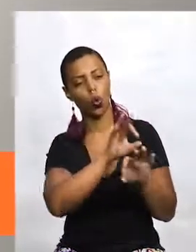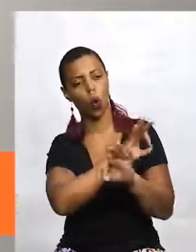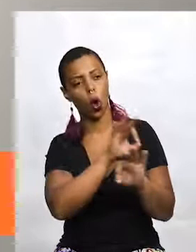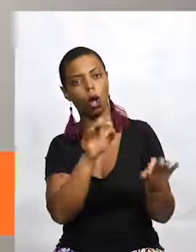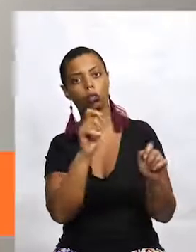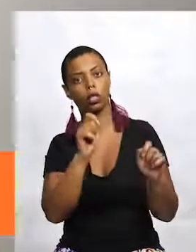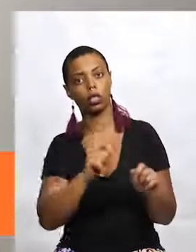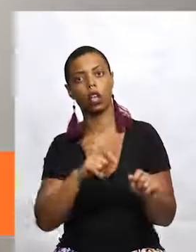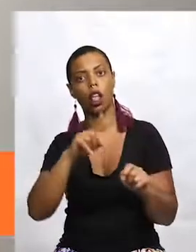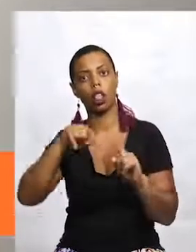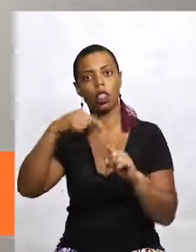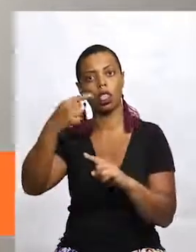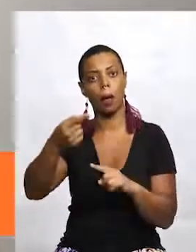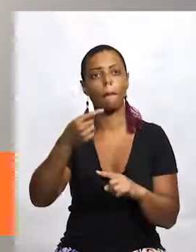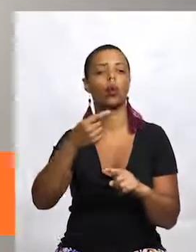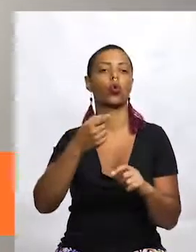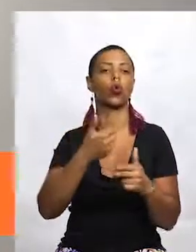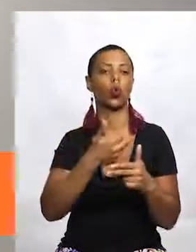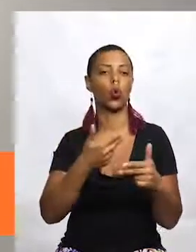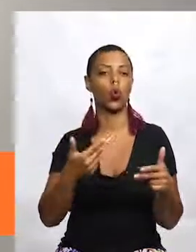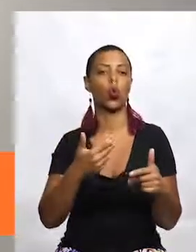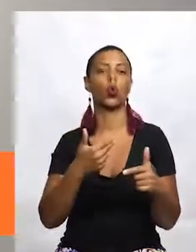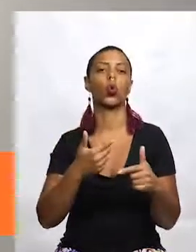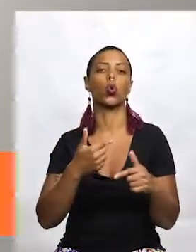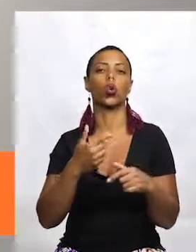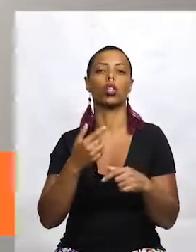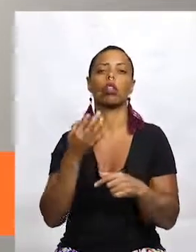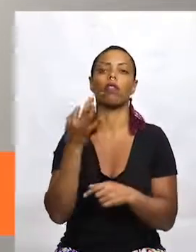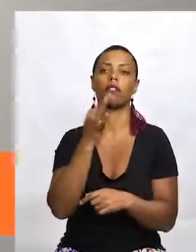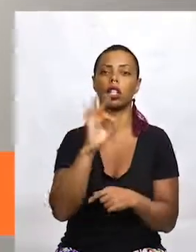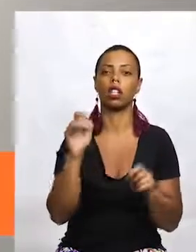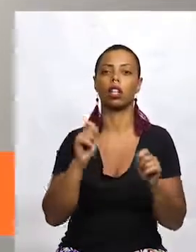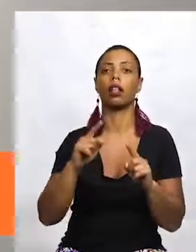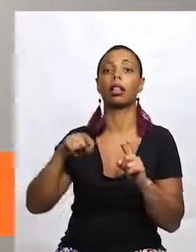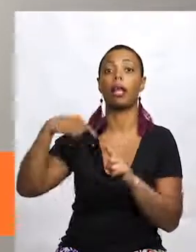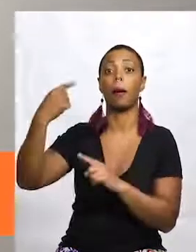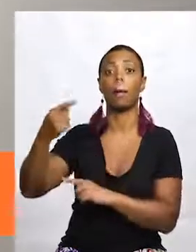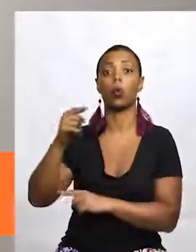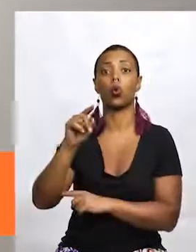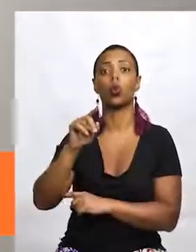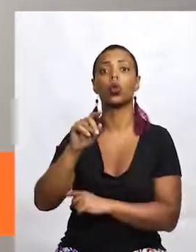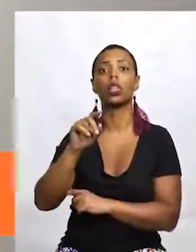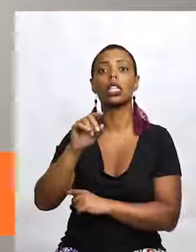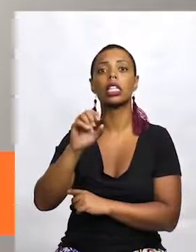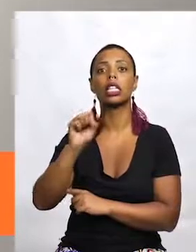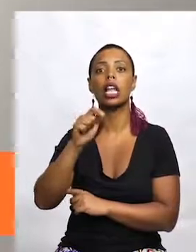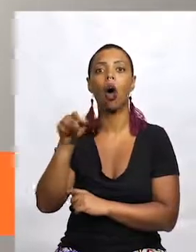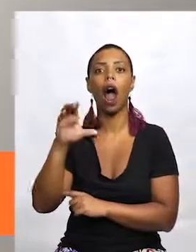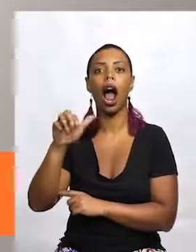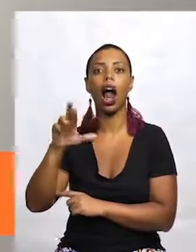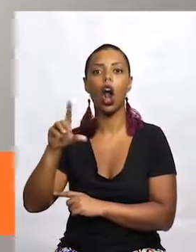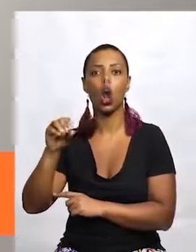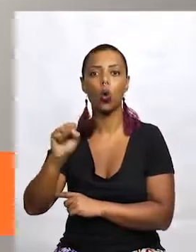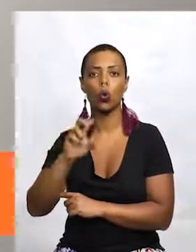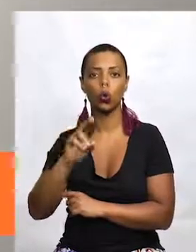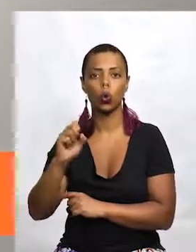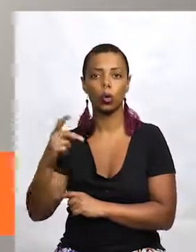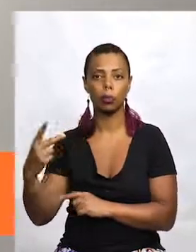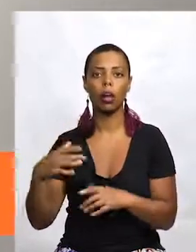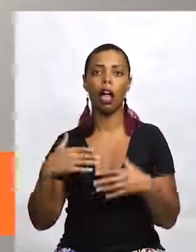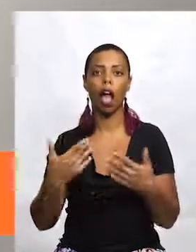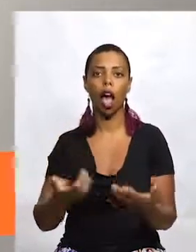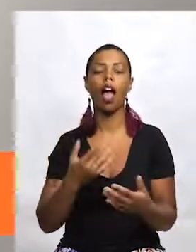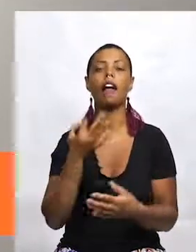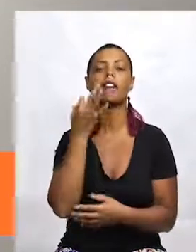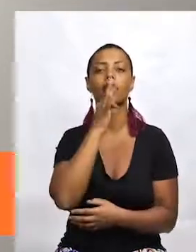mais disciplinas de Física com as optativas, terminei e fui para a USP de São Carlos, fiz meu mestrado em Física Teórica, eu trabalhei com teoria